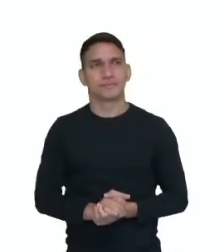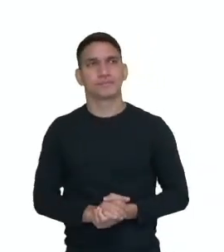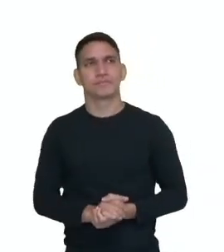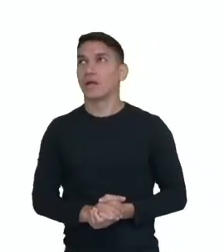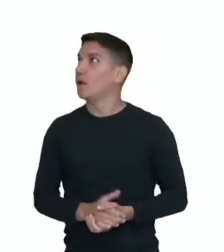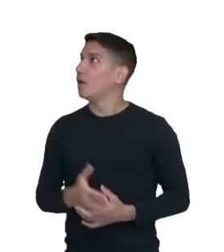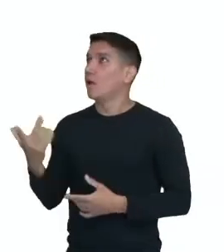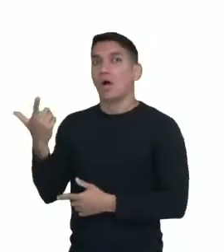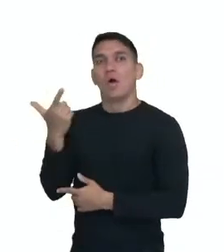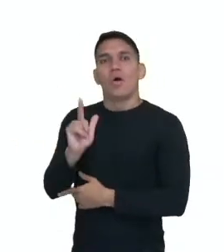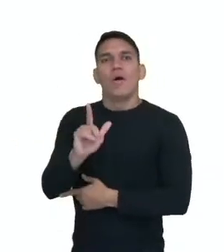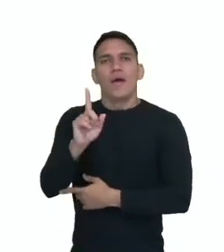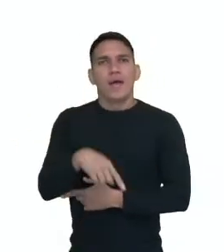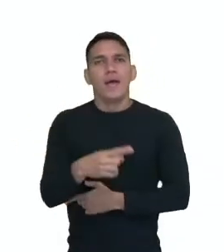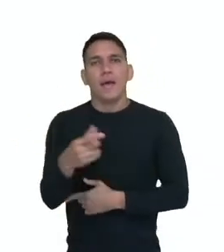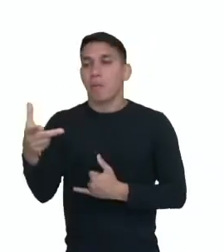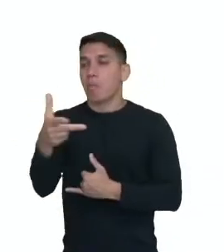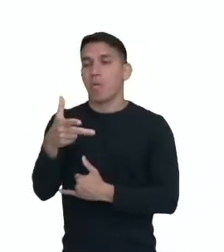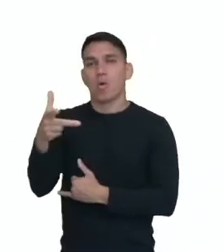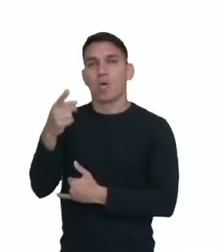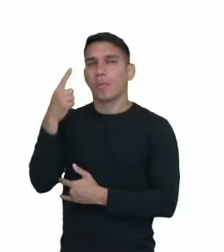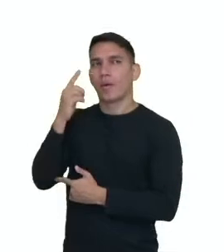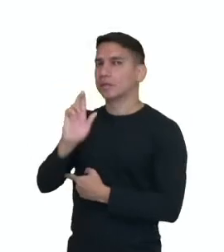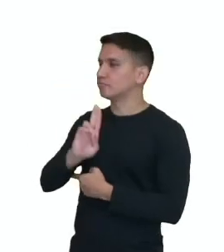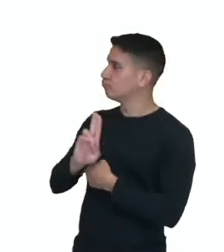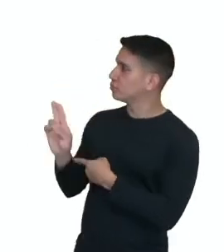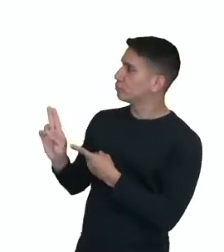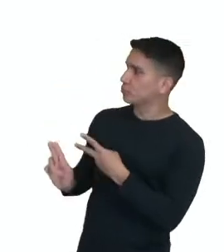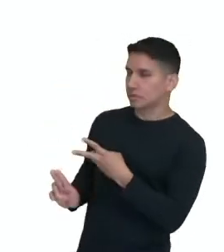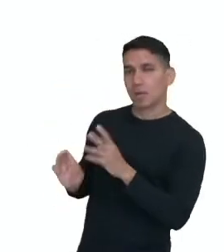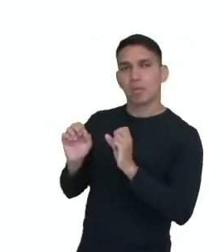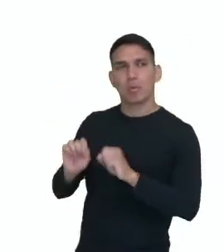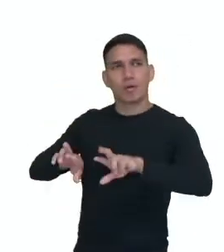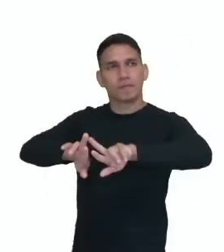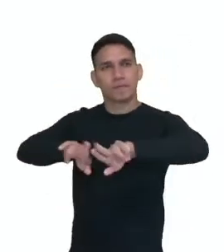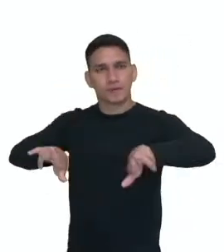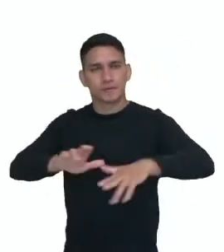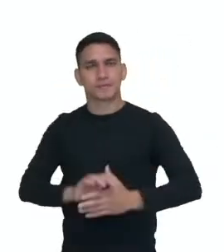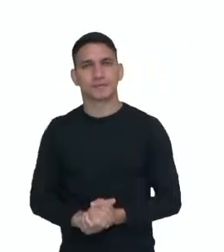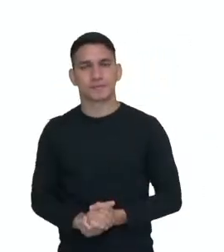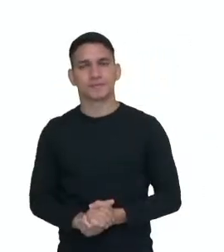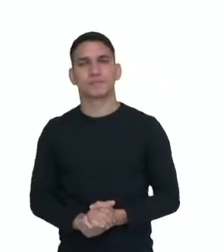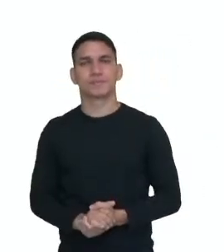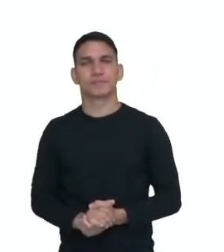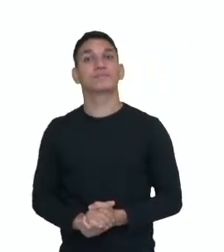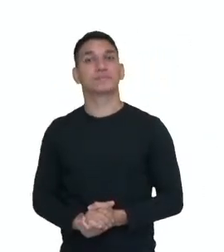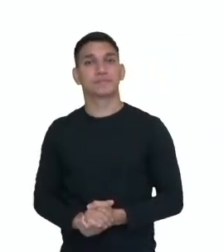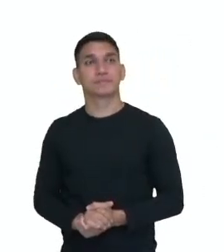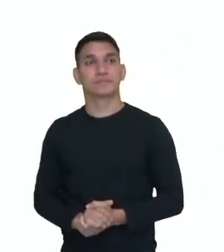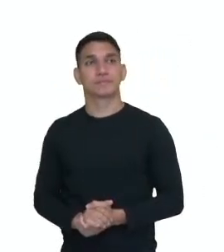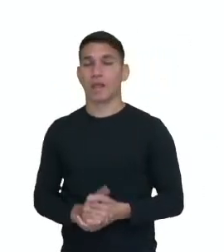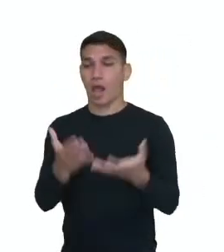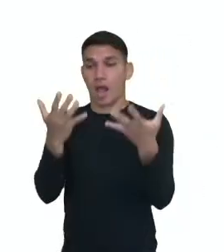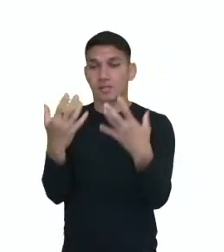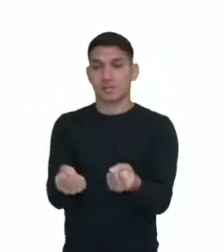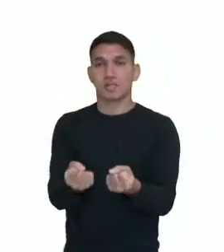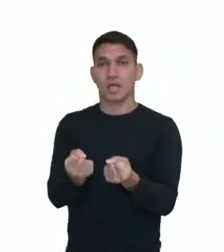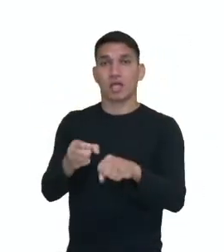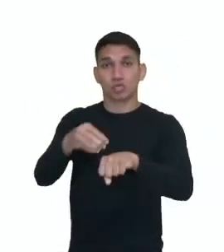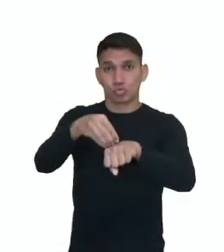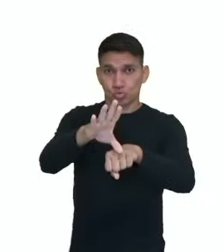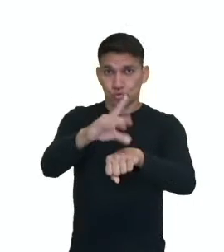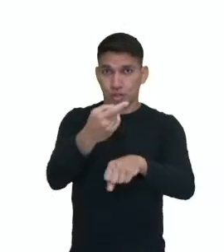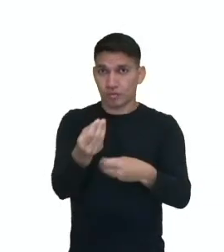temos o pronome relativo, que pode ser o que, o quem, o qual, a qual. Um exemplo é, aceitou a sugestão que te